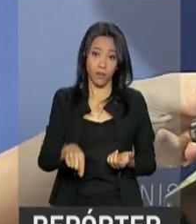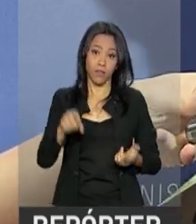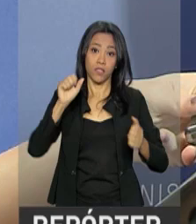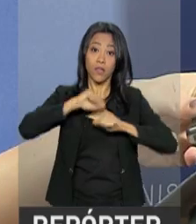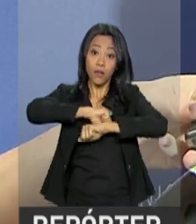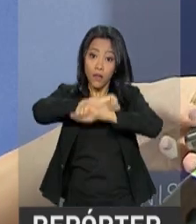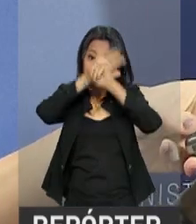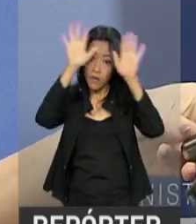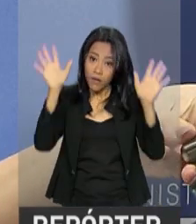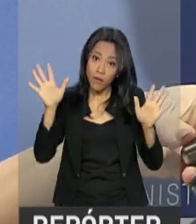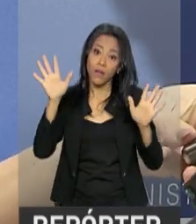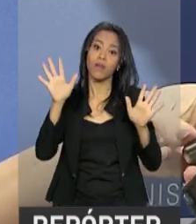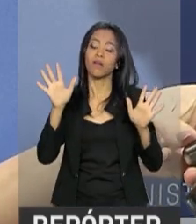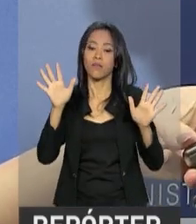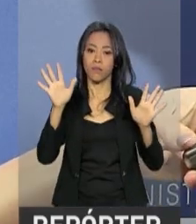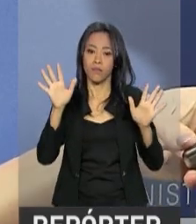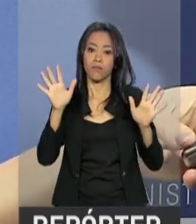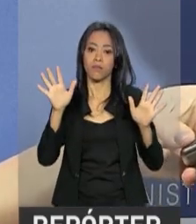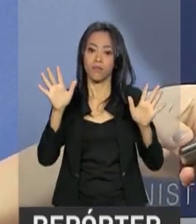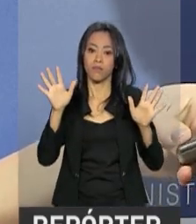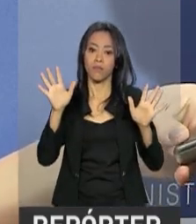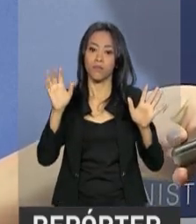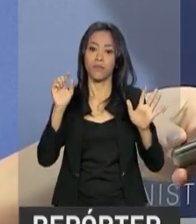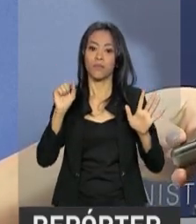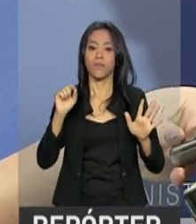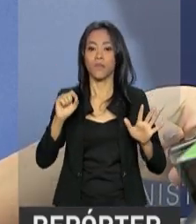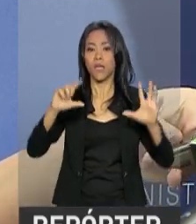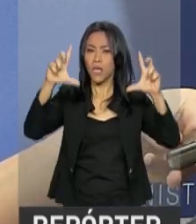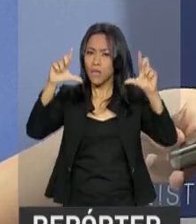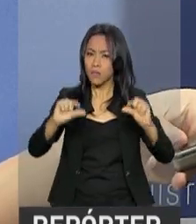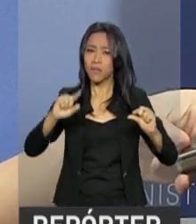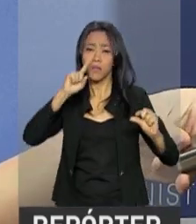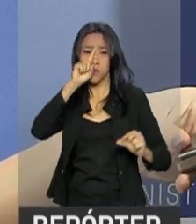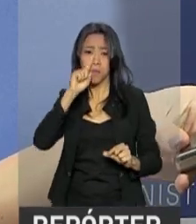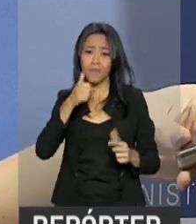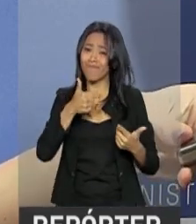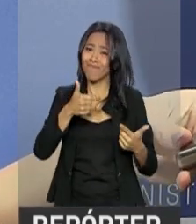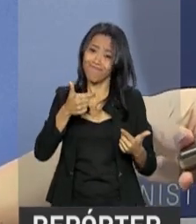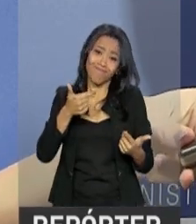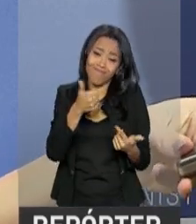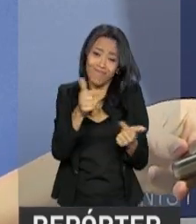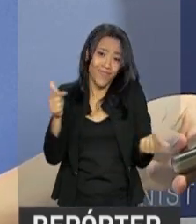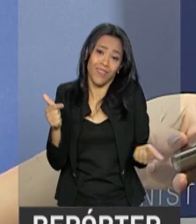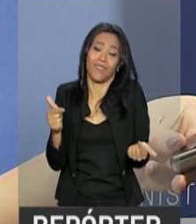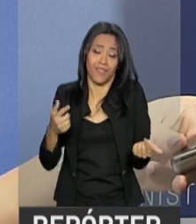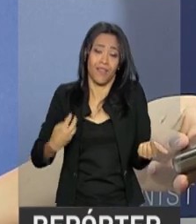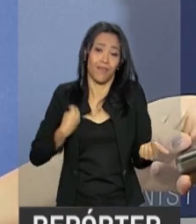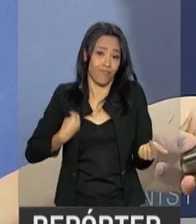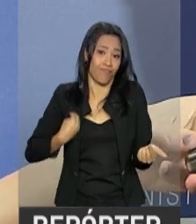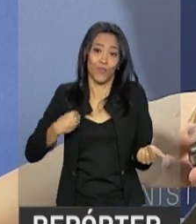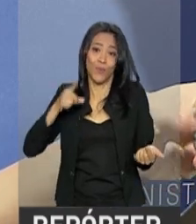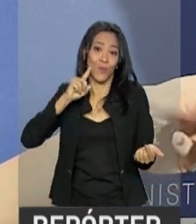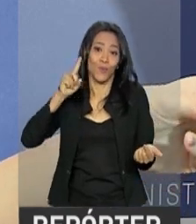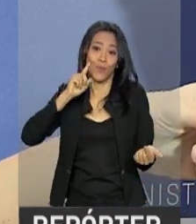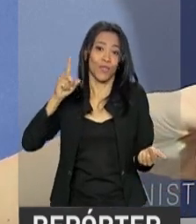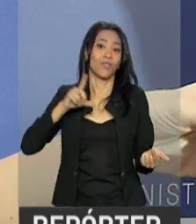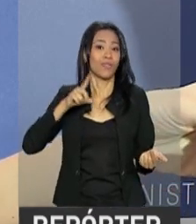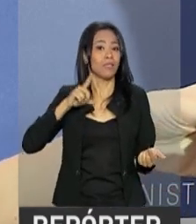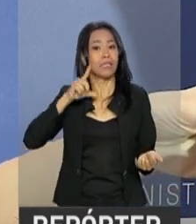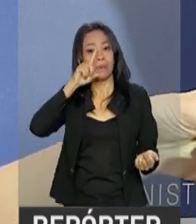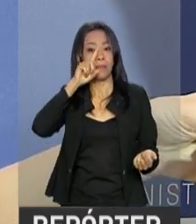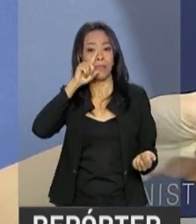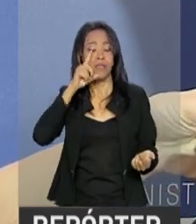números na verdade redução de risco na cidade essa preocupação ela existem 13 todos os dias é questionado como